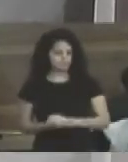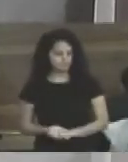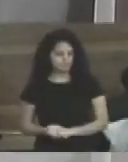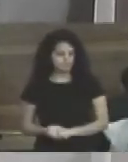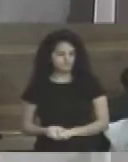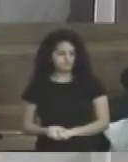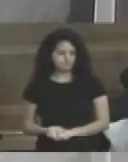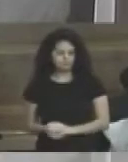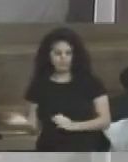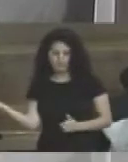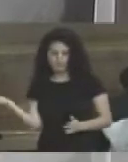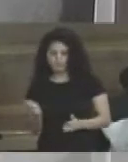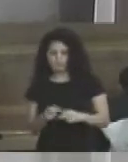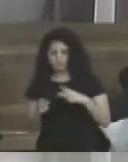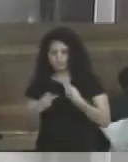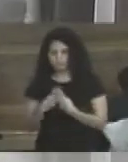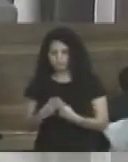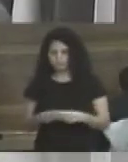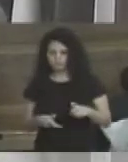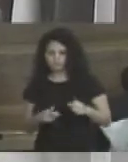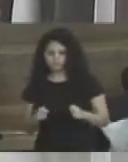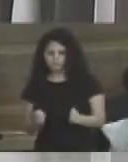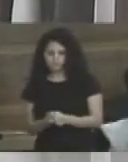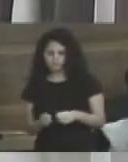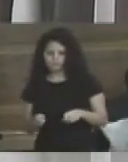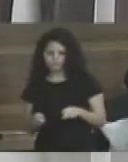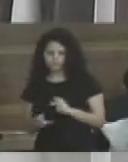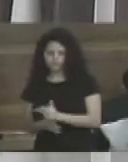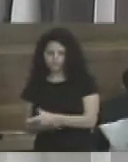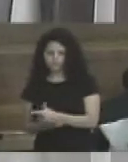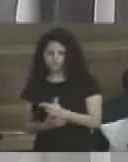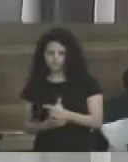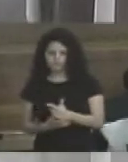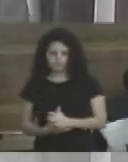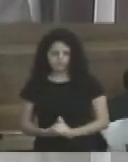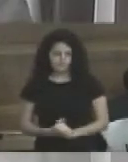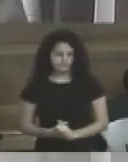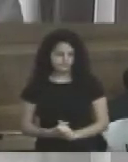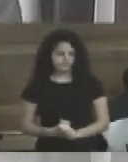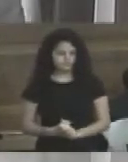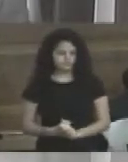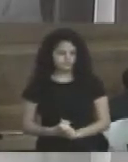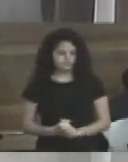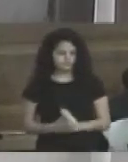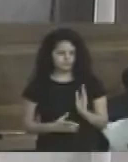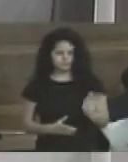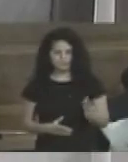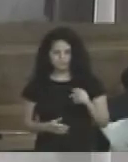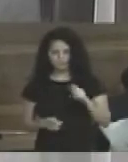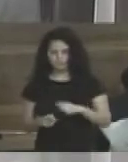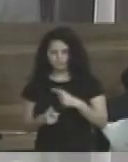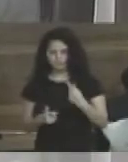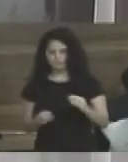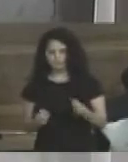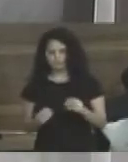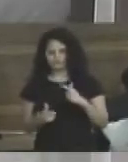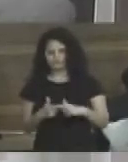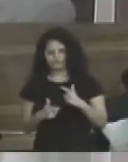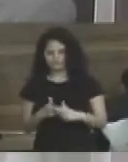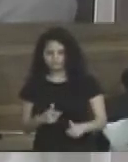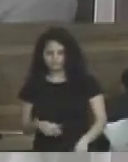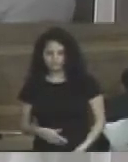oitão. Frente a Brasféu. Então, menos uma porcaria para estar contaminando. Já estamos cheios de problema na Brasféu, ainda vai o desgraçado vender pó.